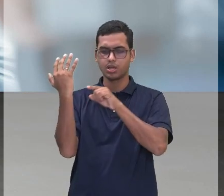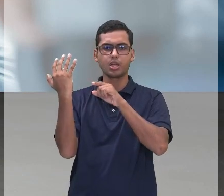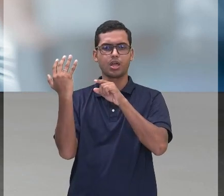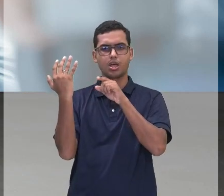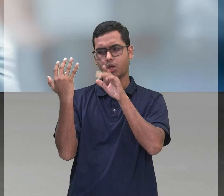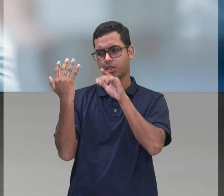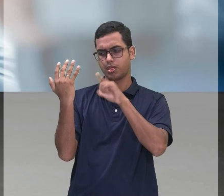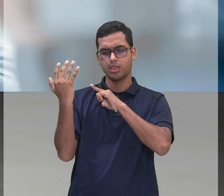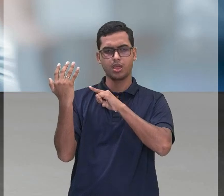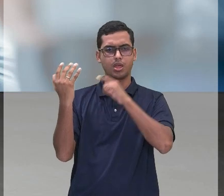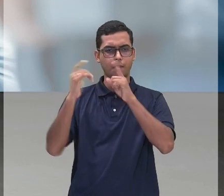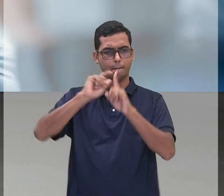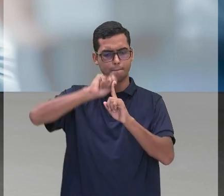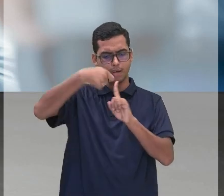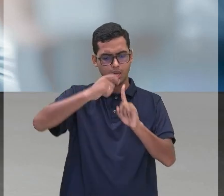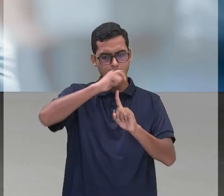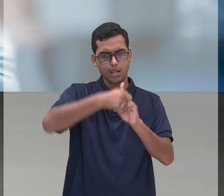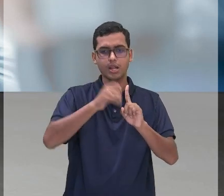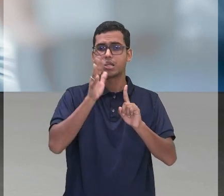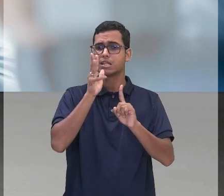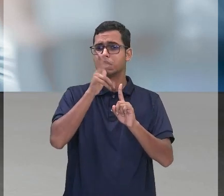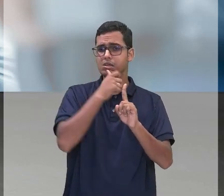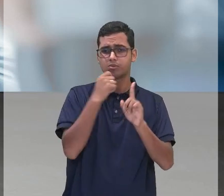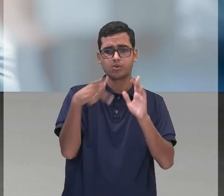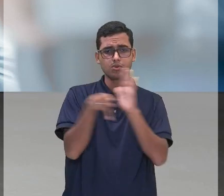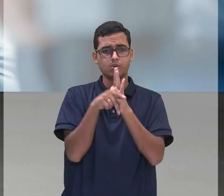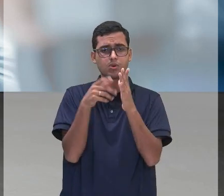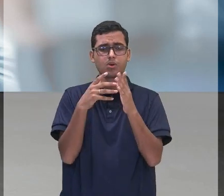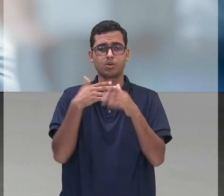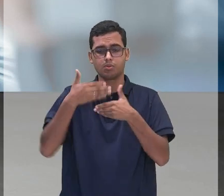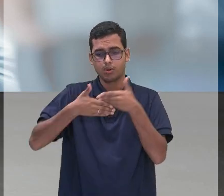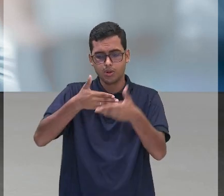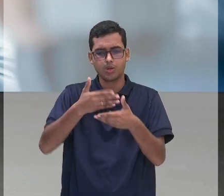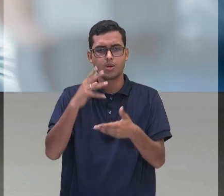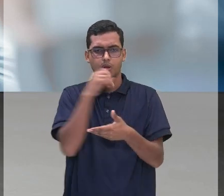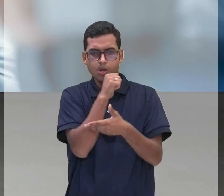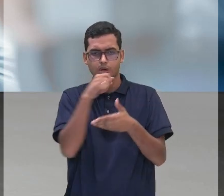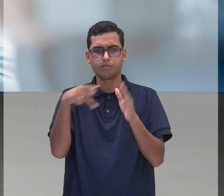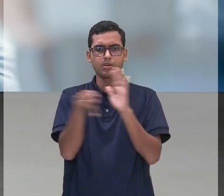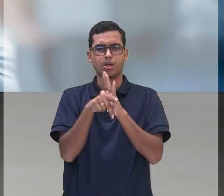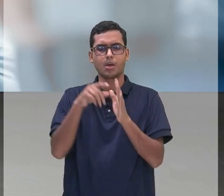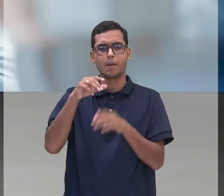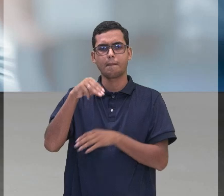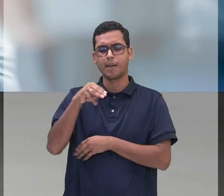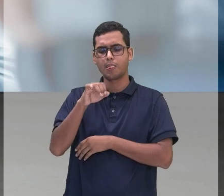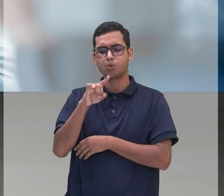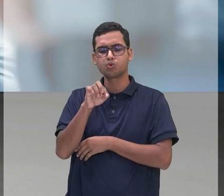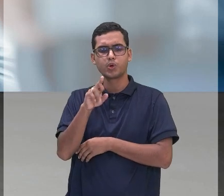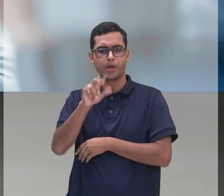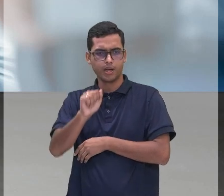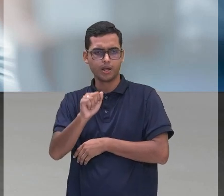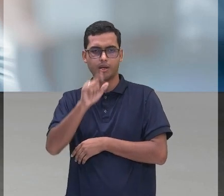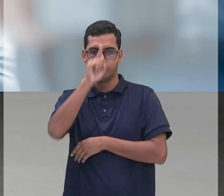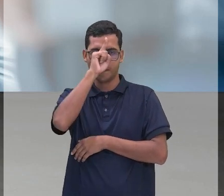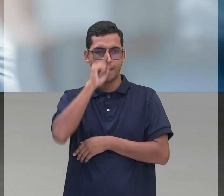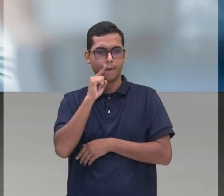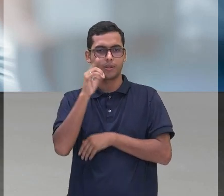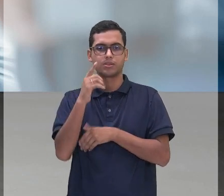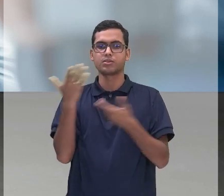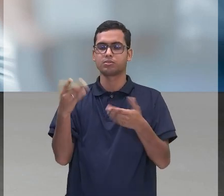para isso, existe um gene específico do amadurecimento da banana, por exemplo, né? Então, esse gene ele acaba